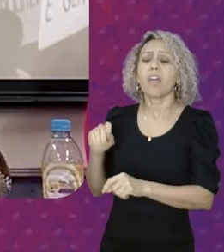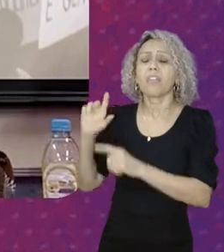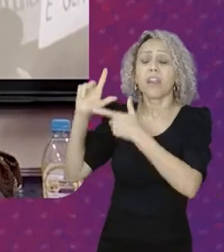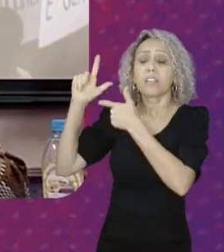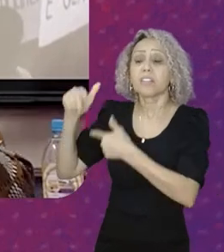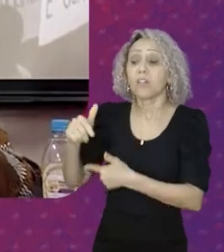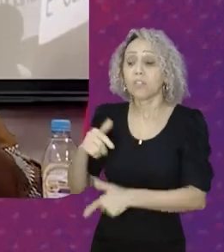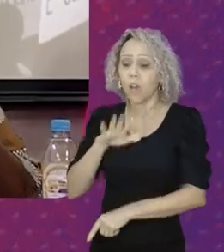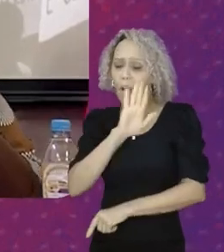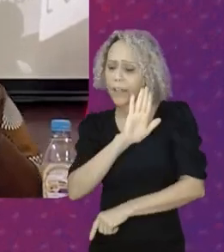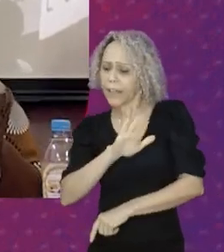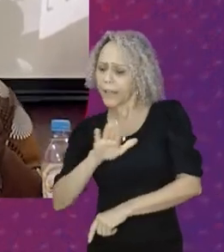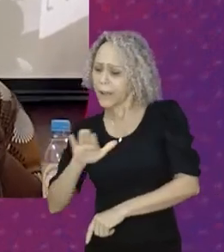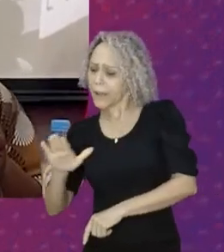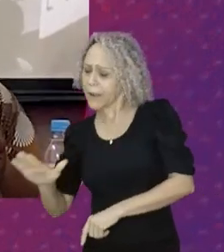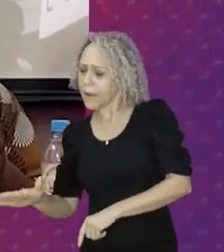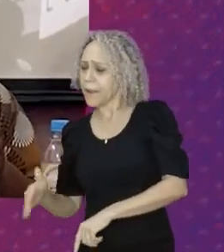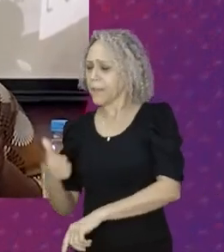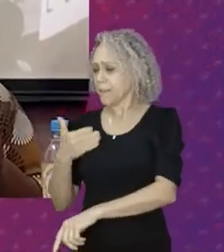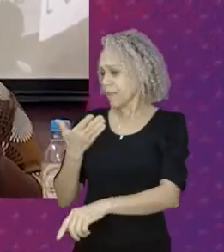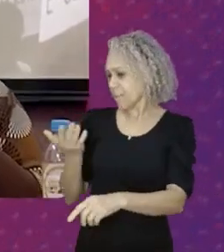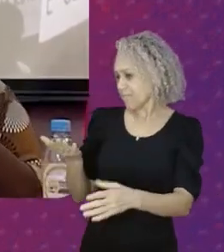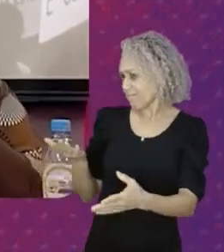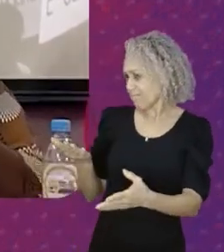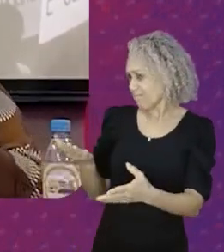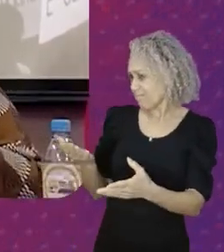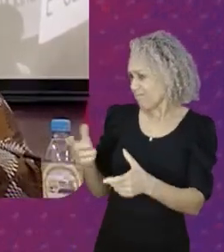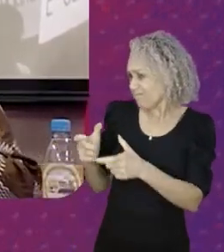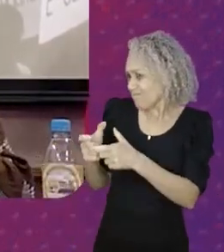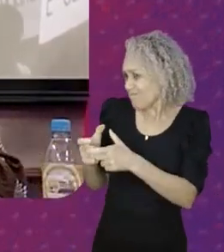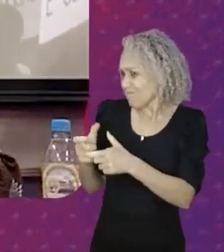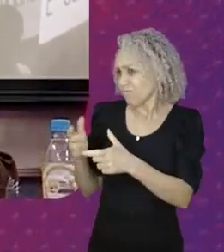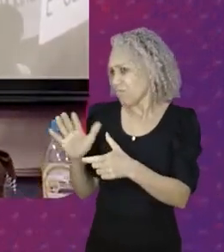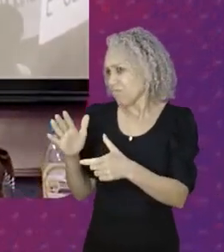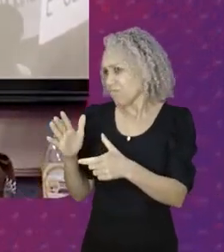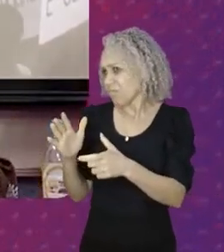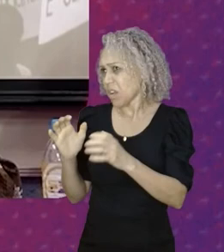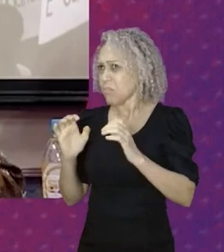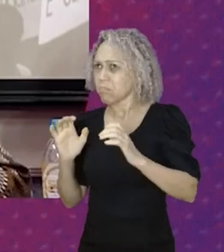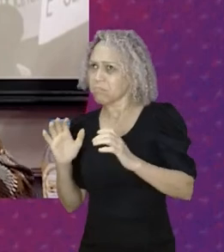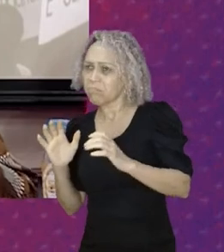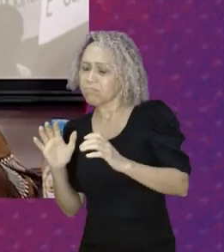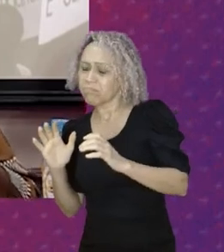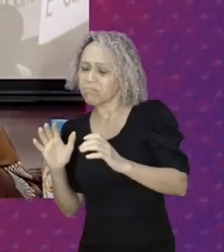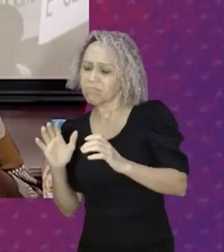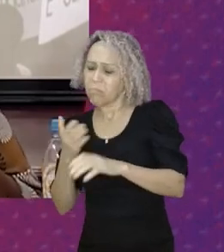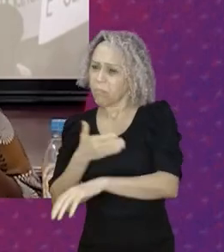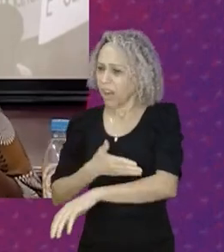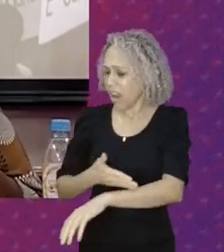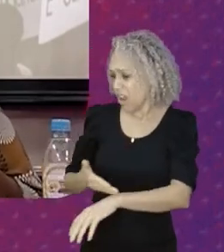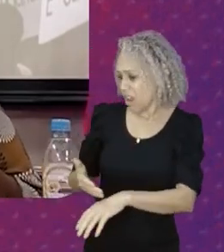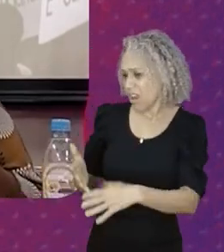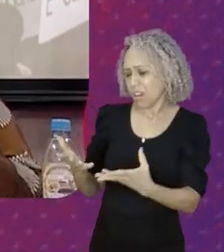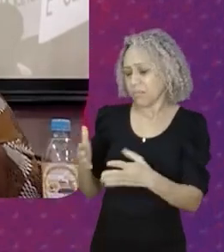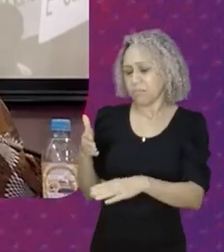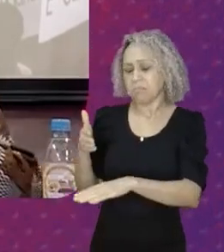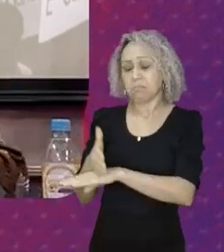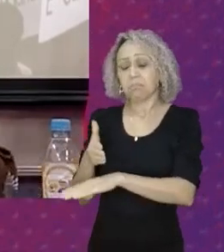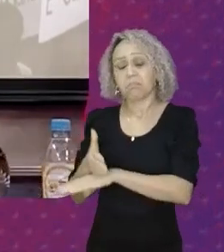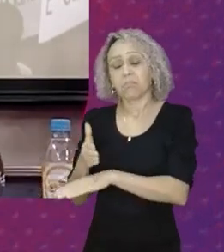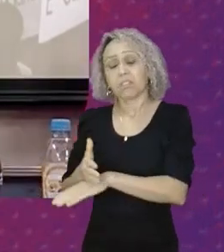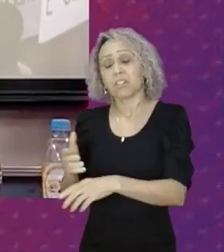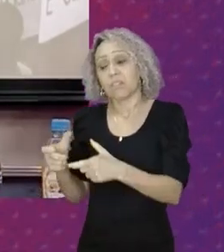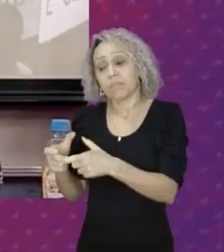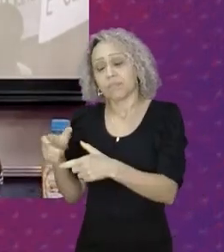educação infantil, né? Era jardim de infância, porque as crianças eram tratadas assim ao longo do século XX. Ou